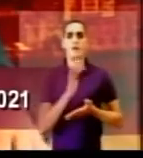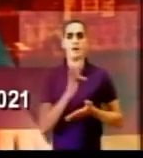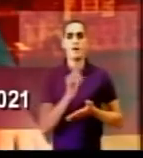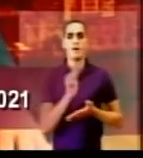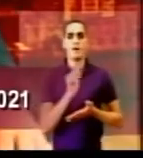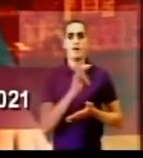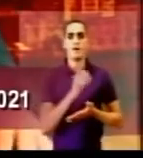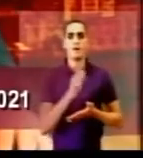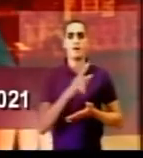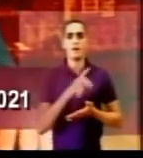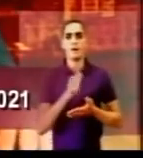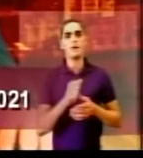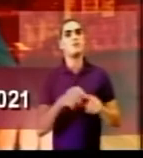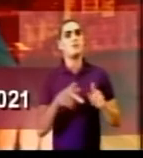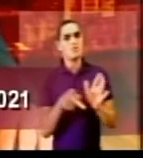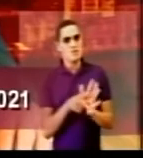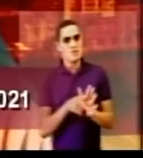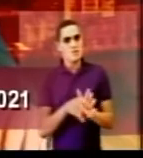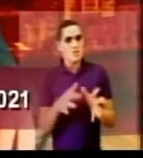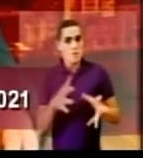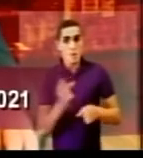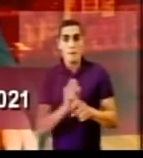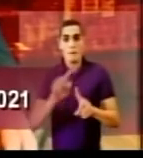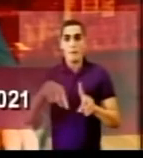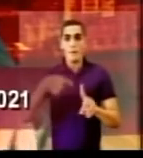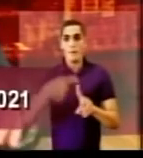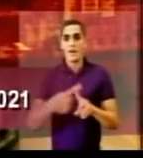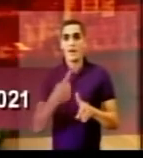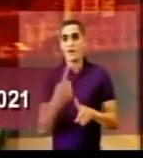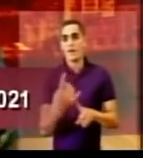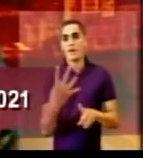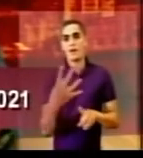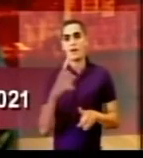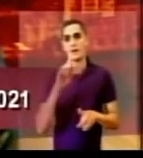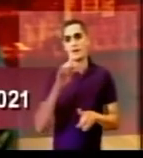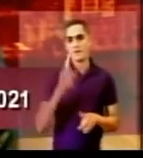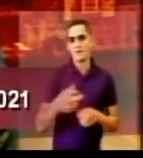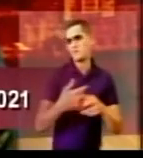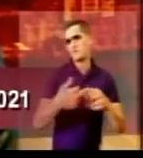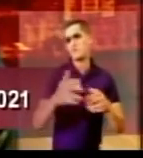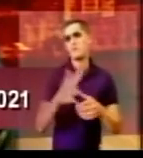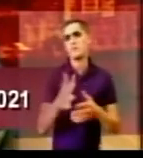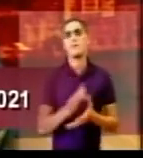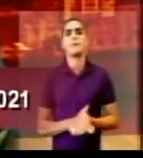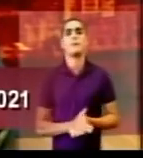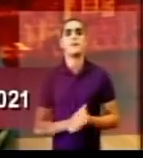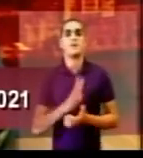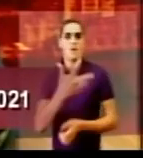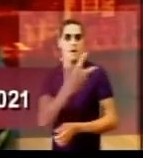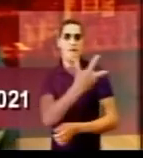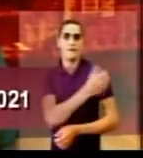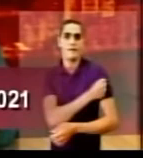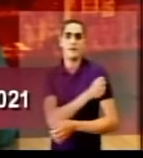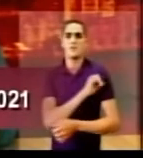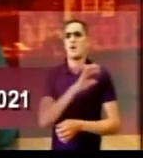mais as 14.000 das nossas doses, nós já devemos ter vacinado em torno de